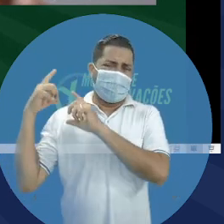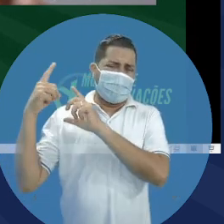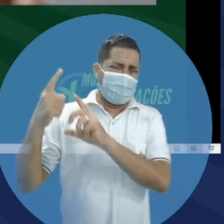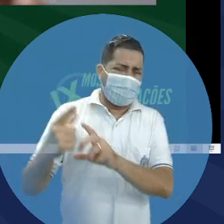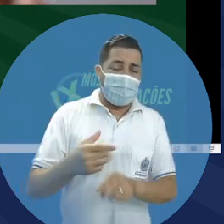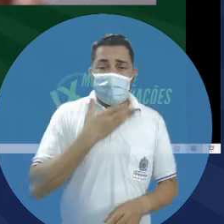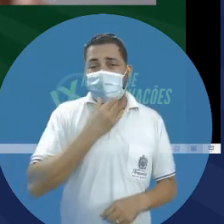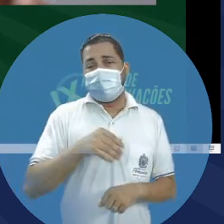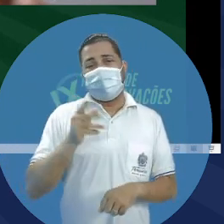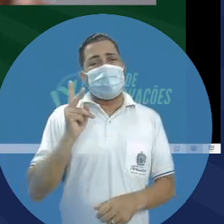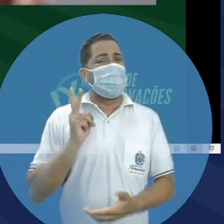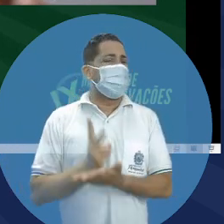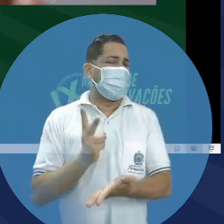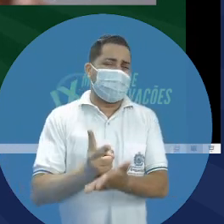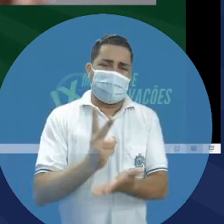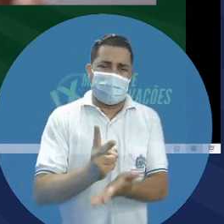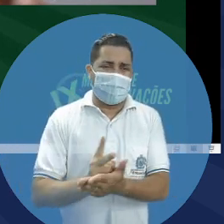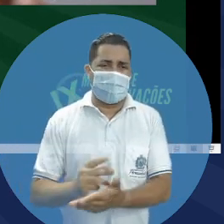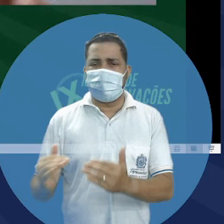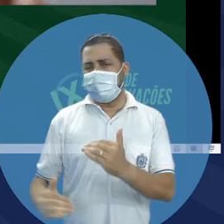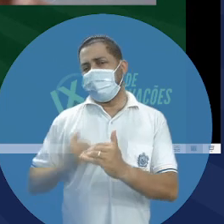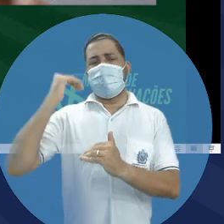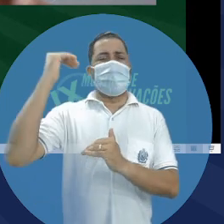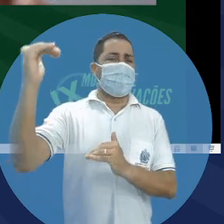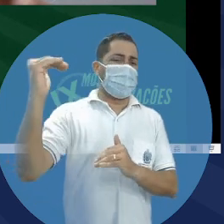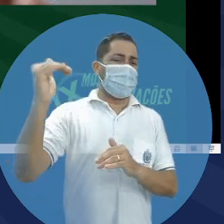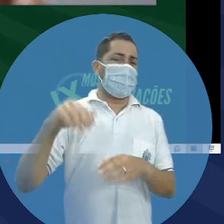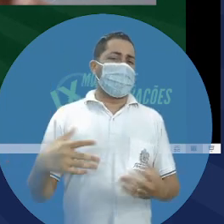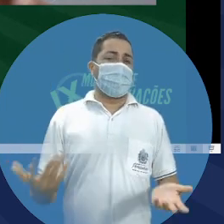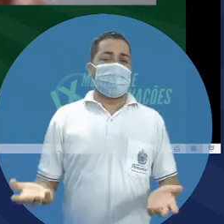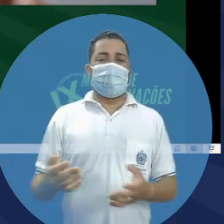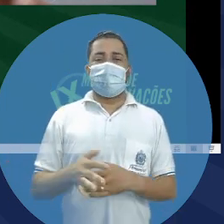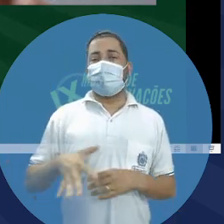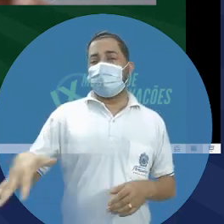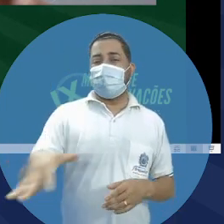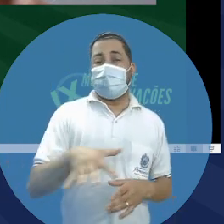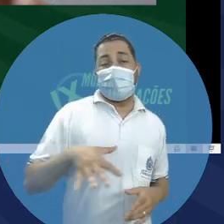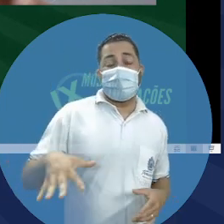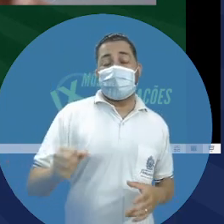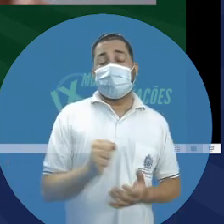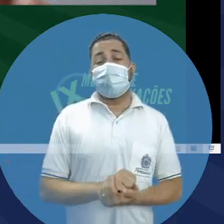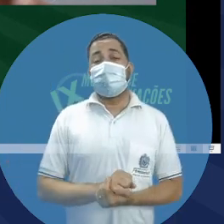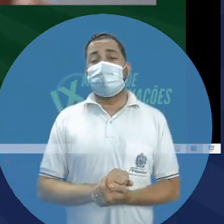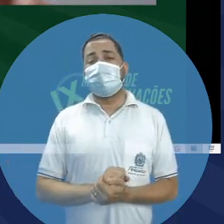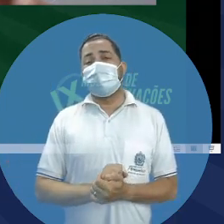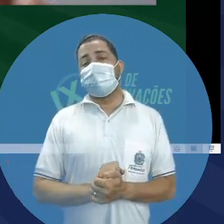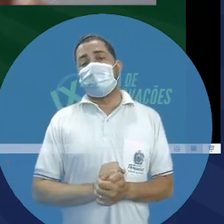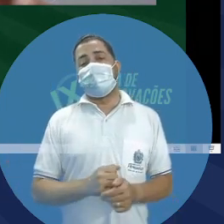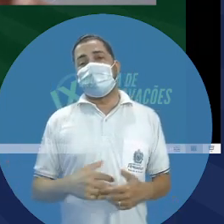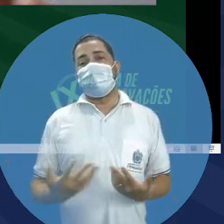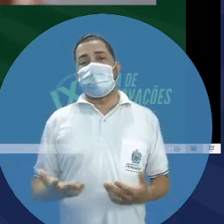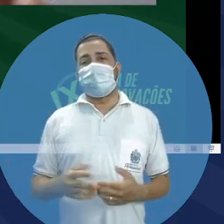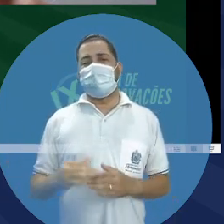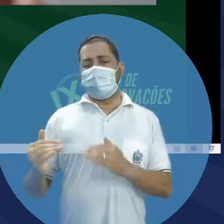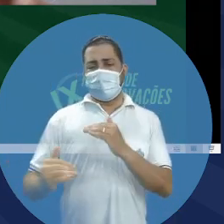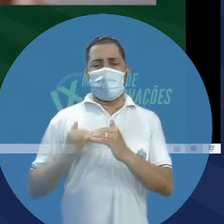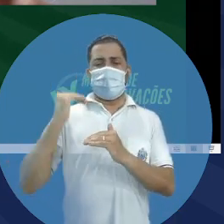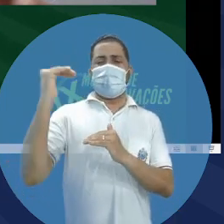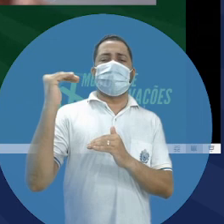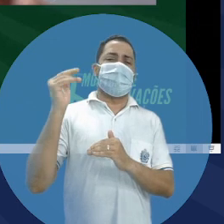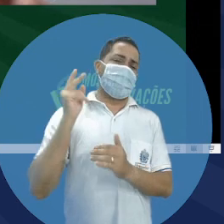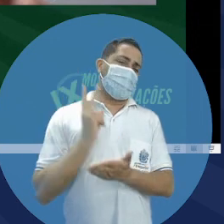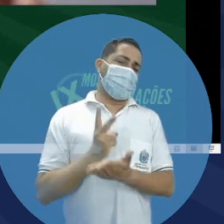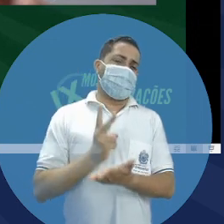acima, num espaço no espaço hierárquico, ele sempre